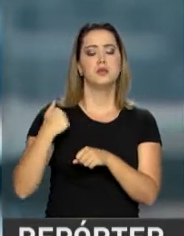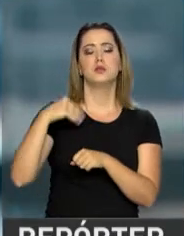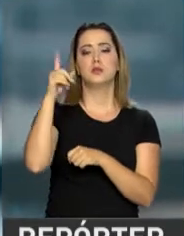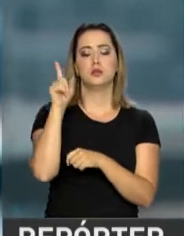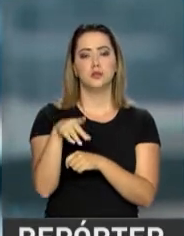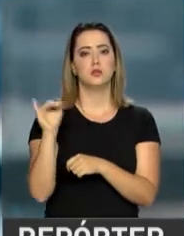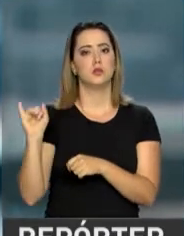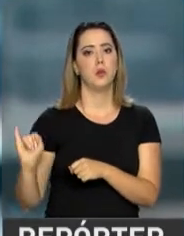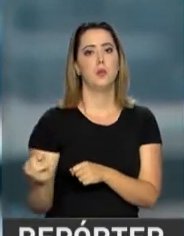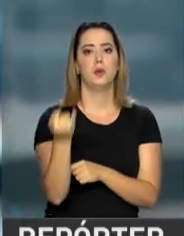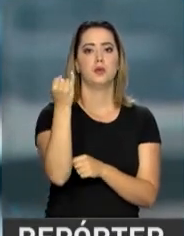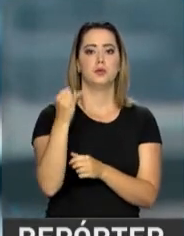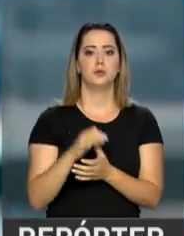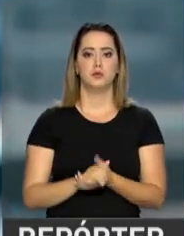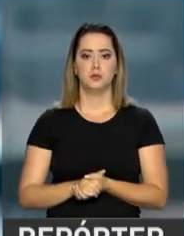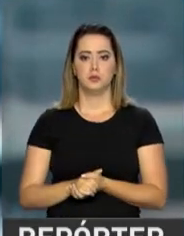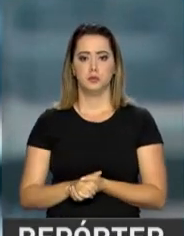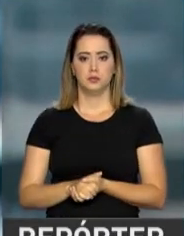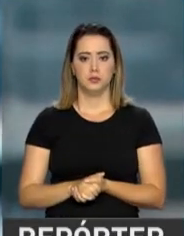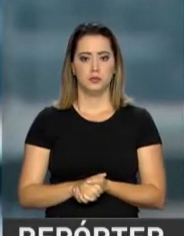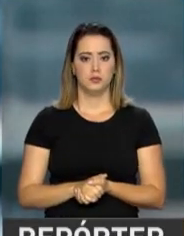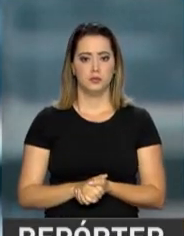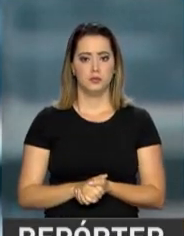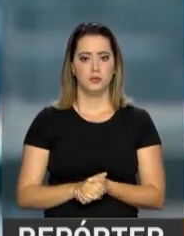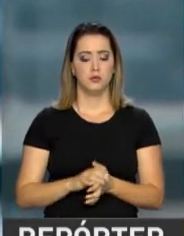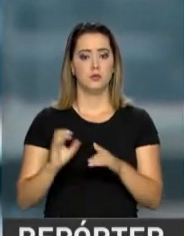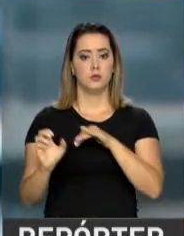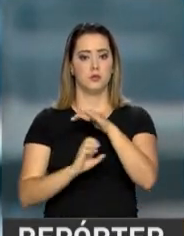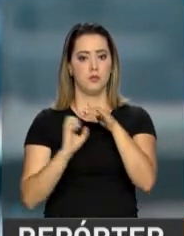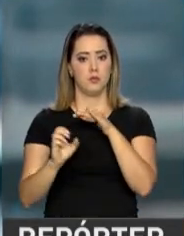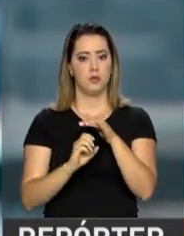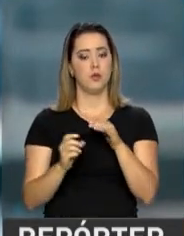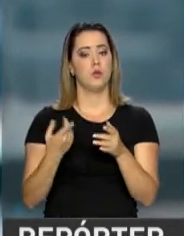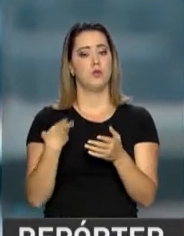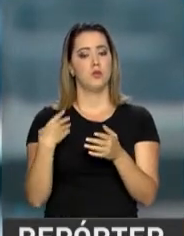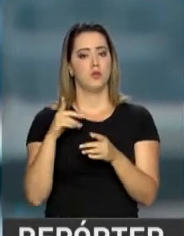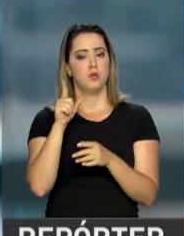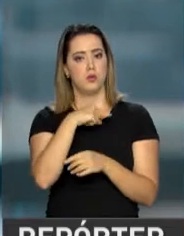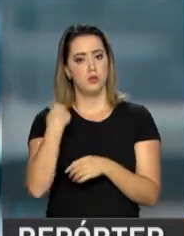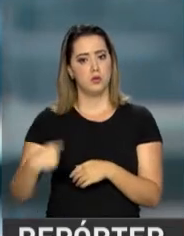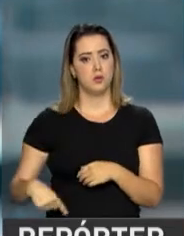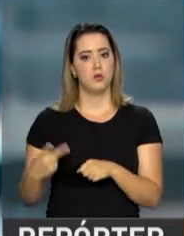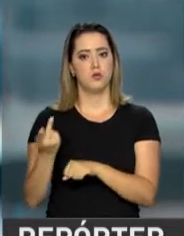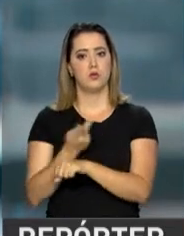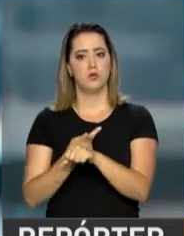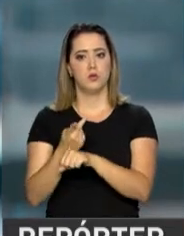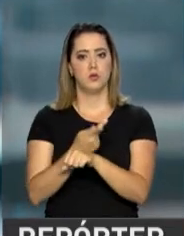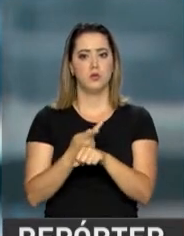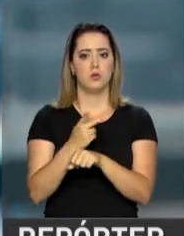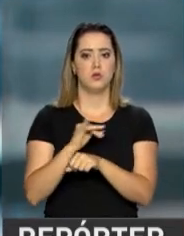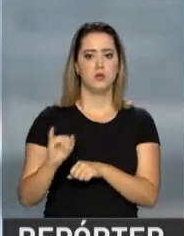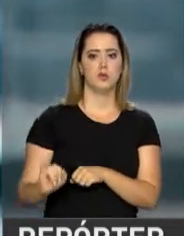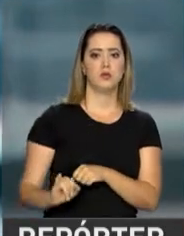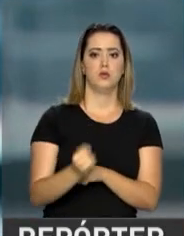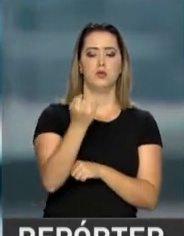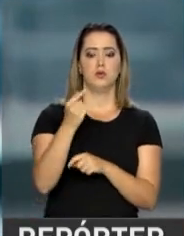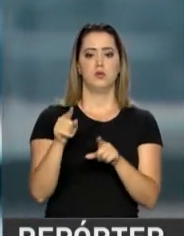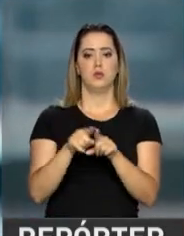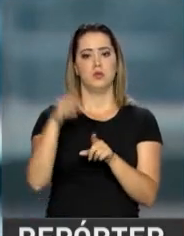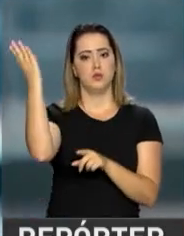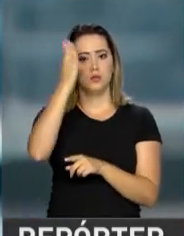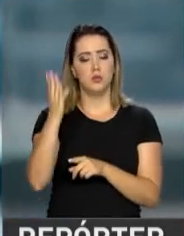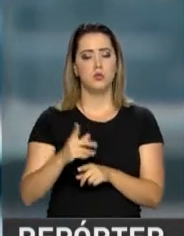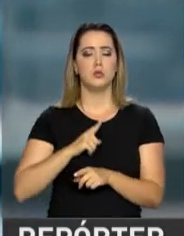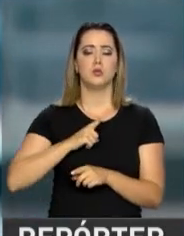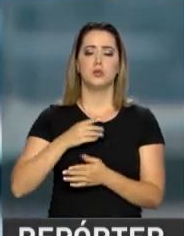oportunidades os empresários chineses já está buscando muitos técnica muitos a oportunidade e o brasil